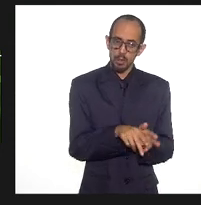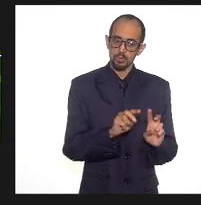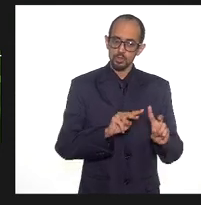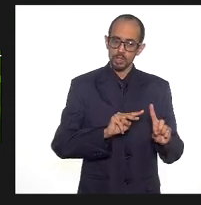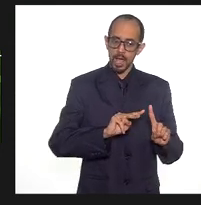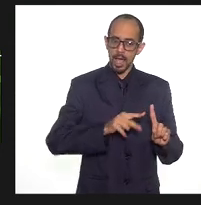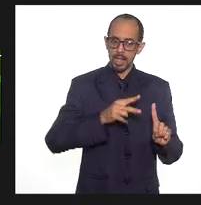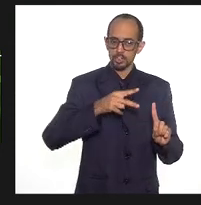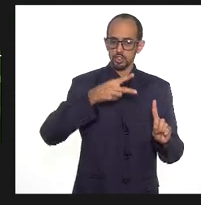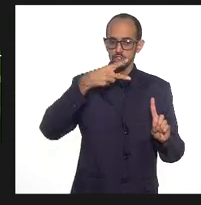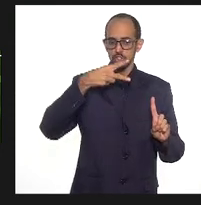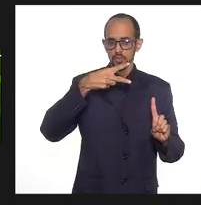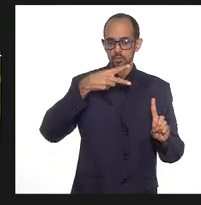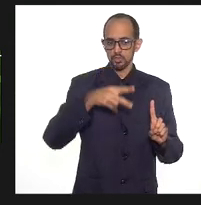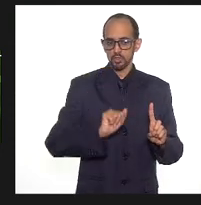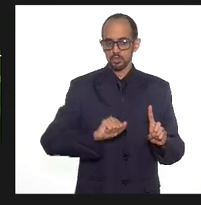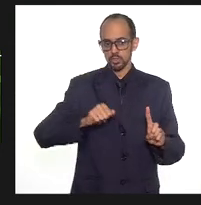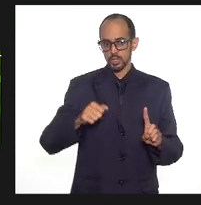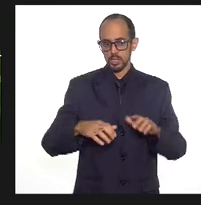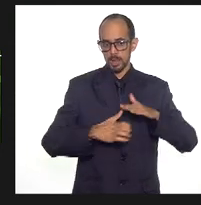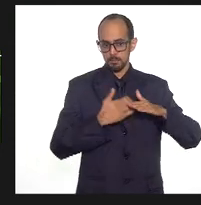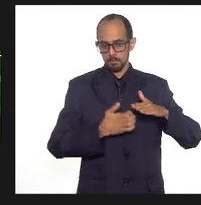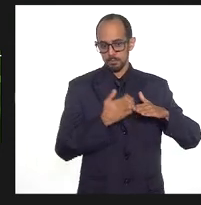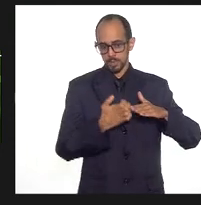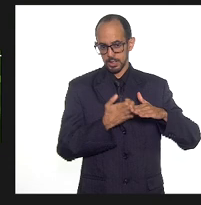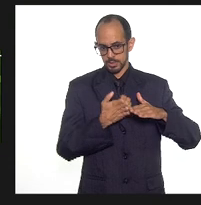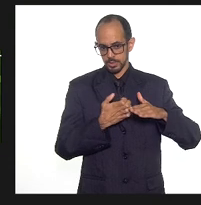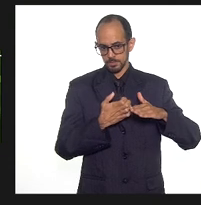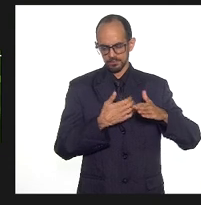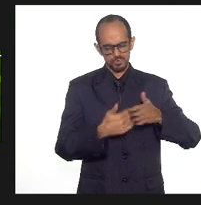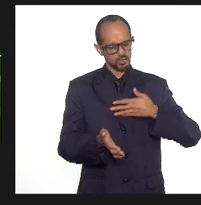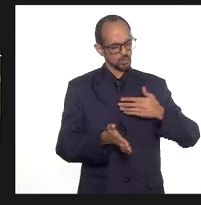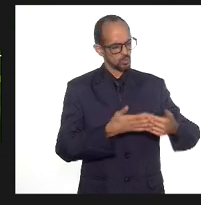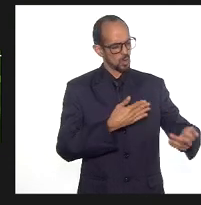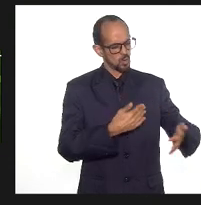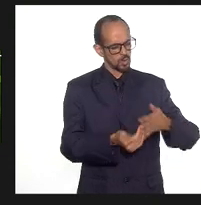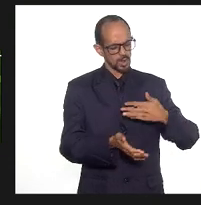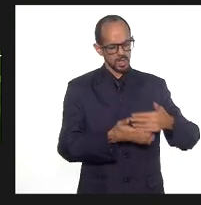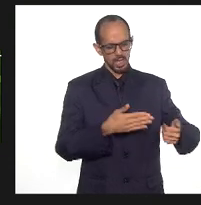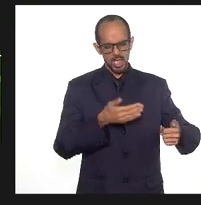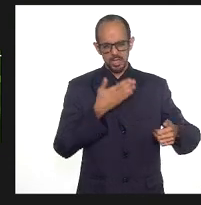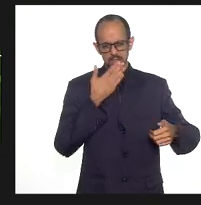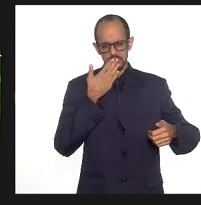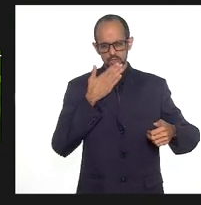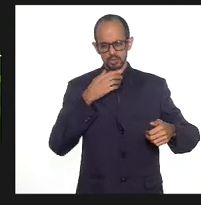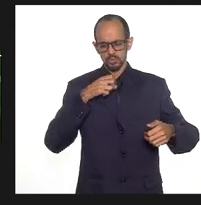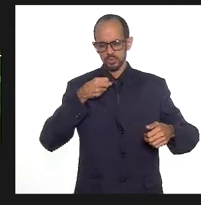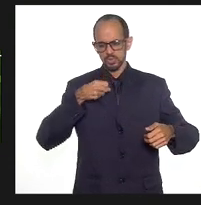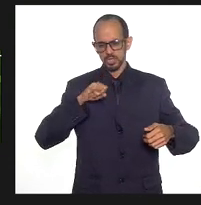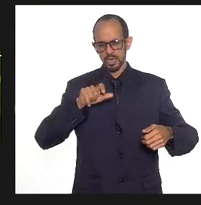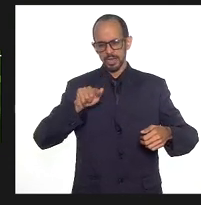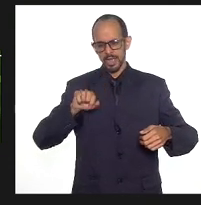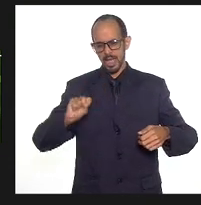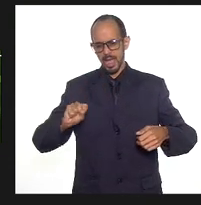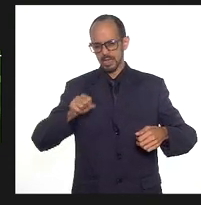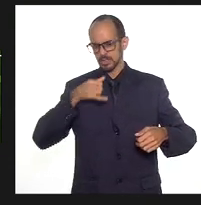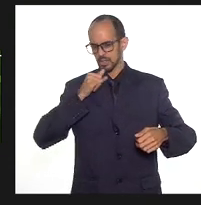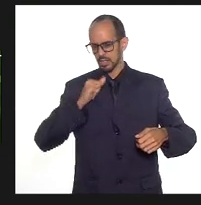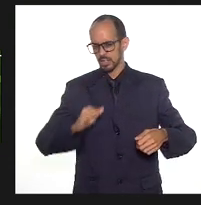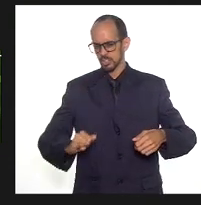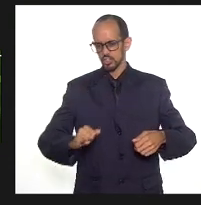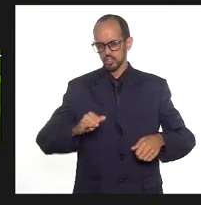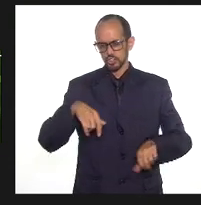como eu vou mostrar, independente do segmento de negócio, se é IP, se refino, se gás e energia, então todos